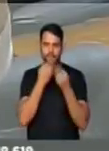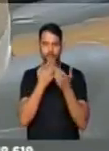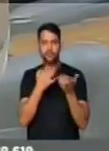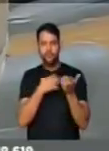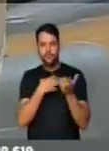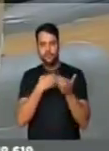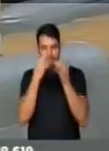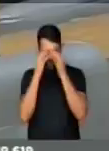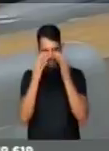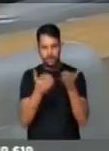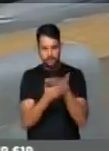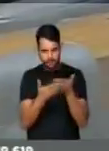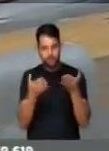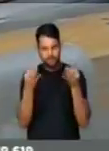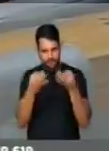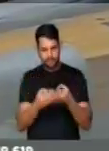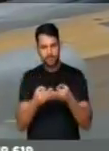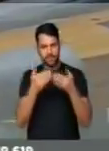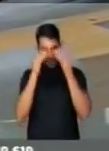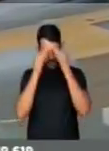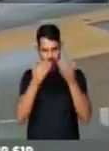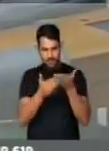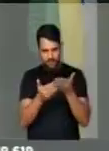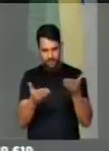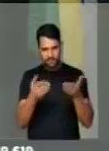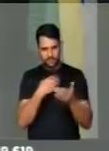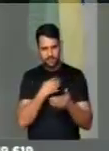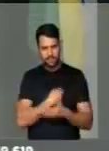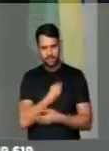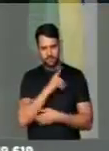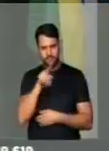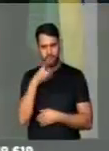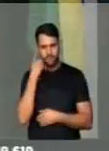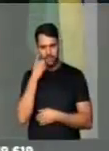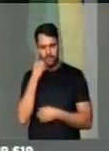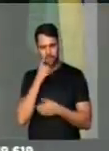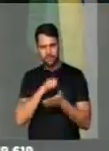diria, de forma De maneira respeitosa. elogiosa. De maneira respeitosa, mas ainda... Próximo deputado inscrito é o deputado